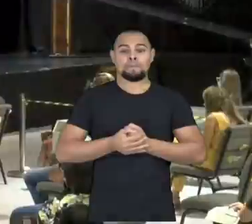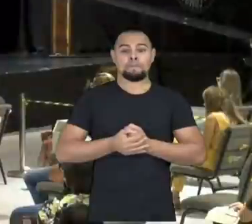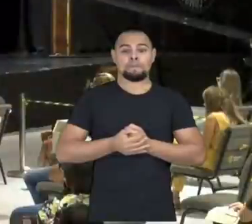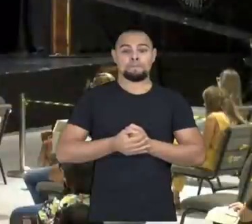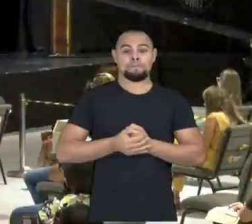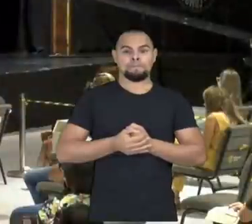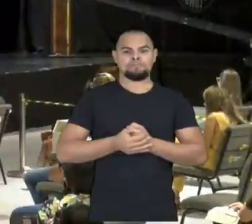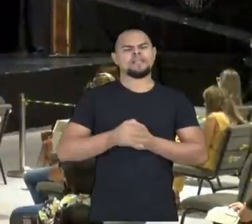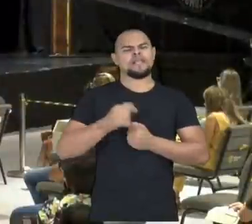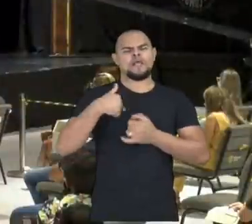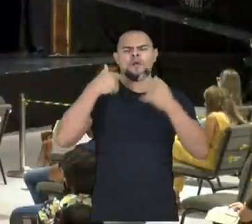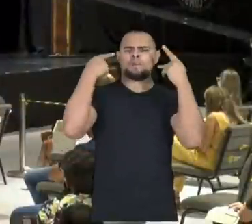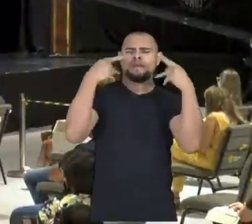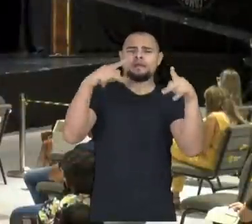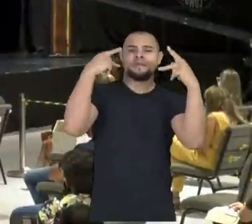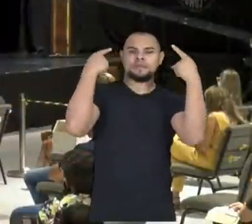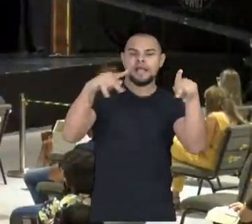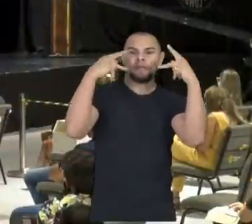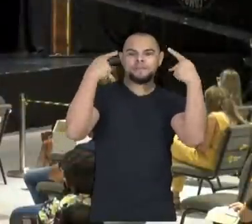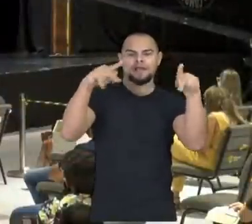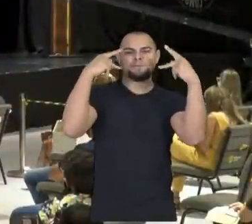E eu tenho